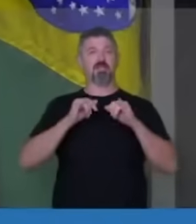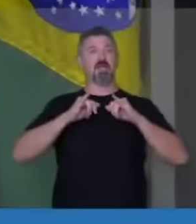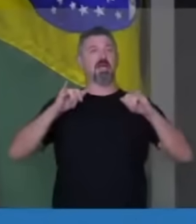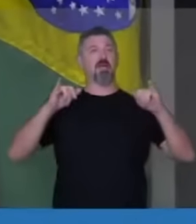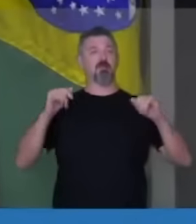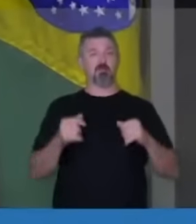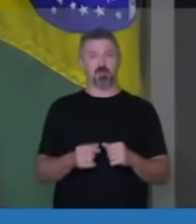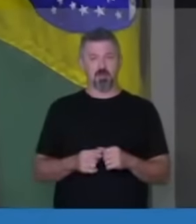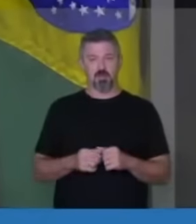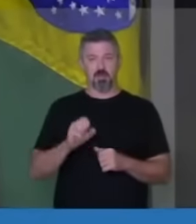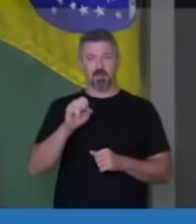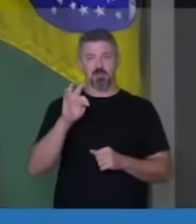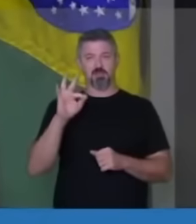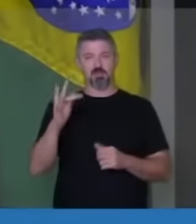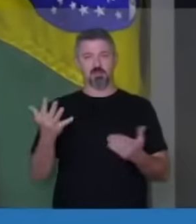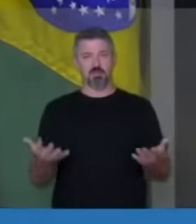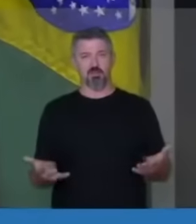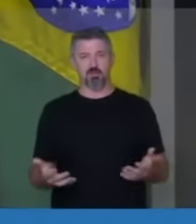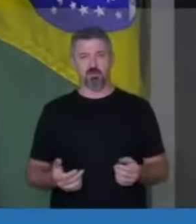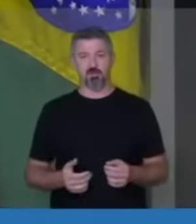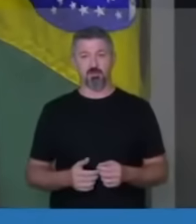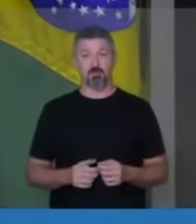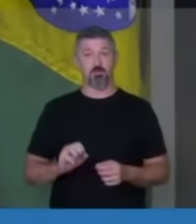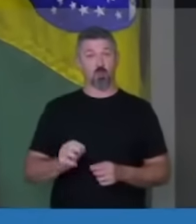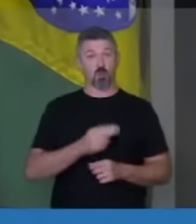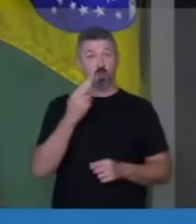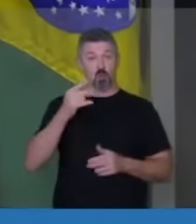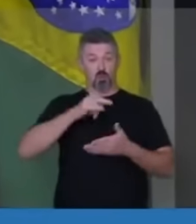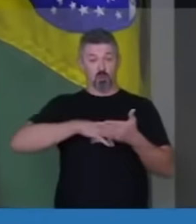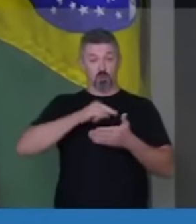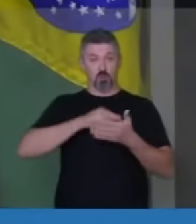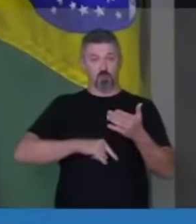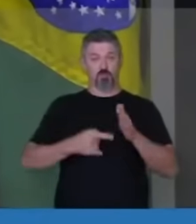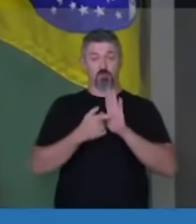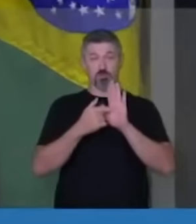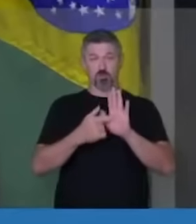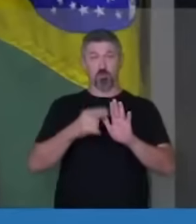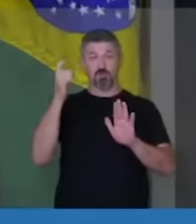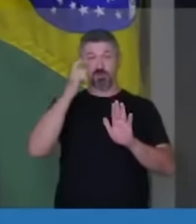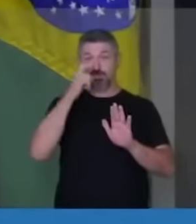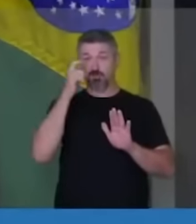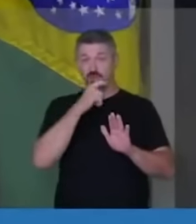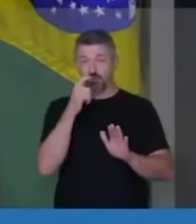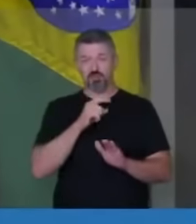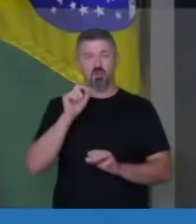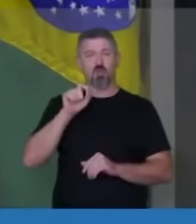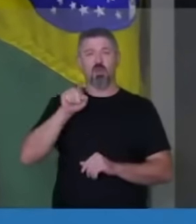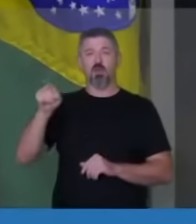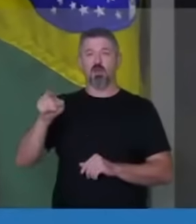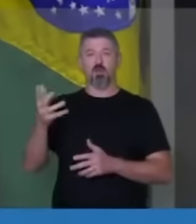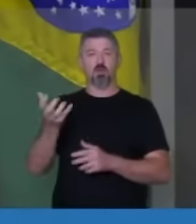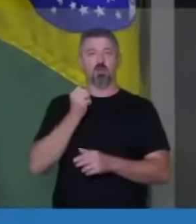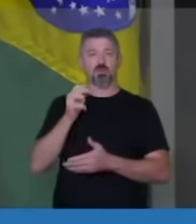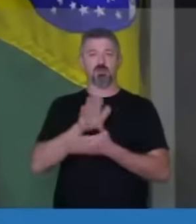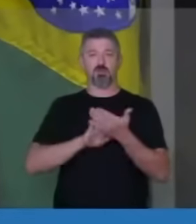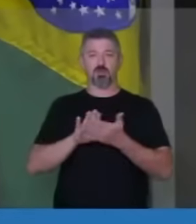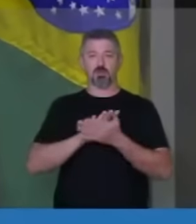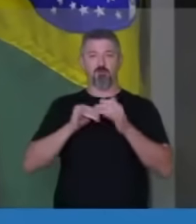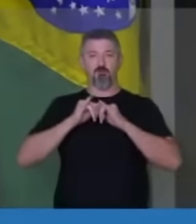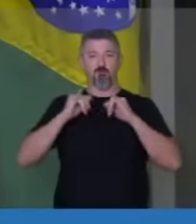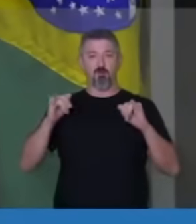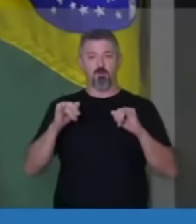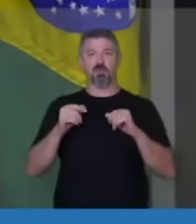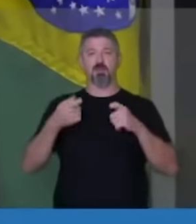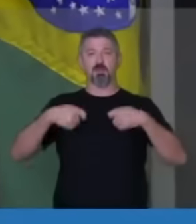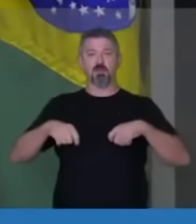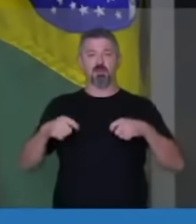pré-campanha ao Supremo Tribunal Federal, ou então os documentos que revelavam a mentira de que ele não tinha recebido nenhum informe, de que ele não